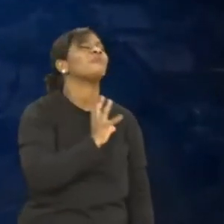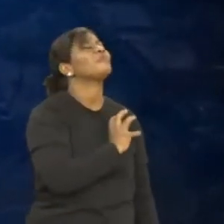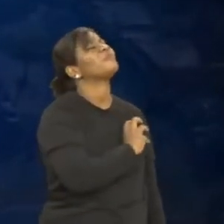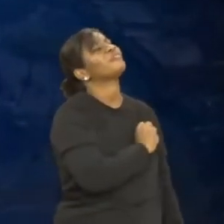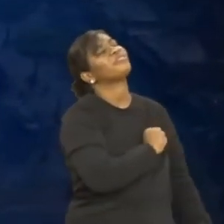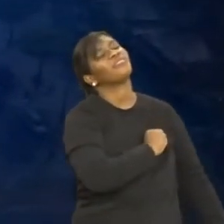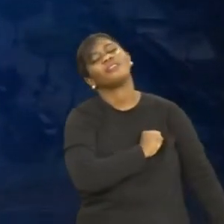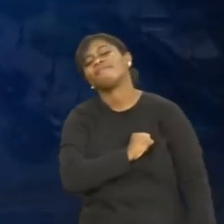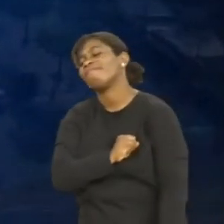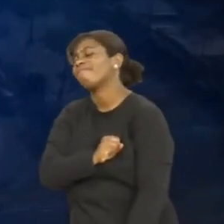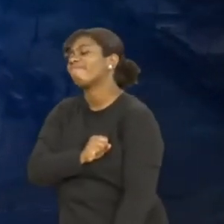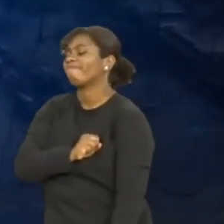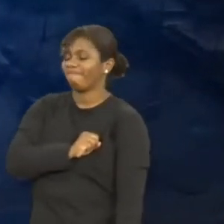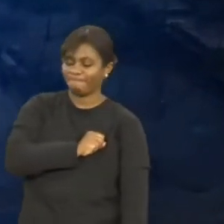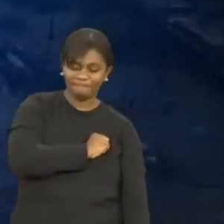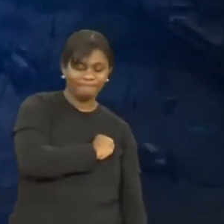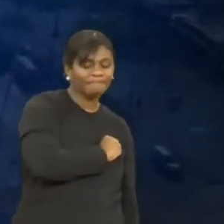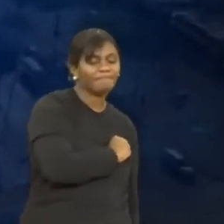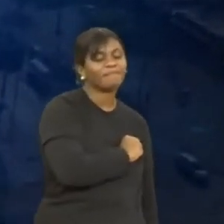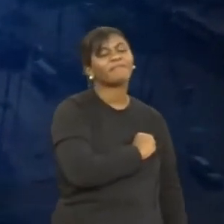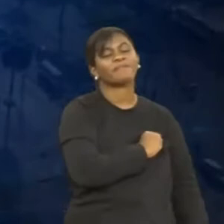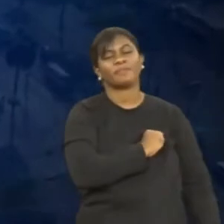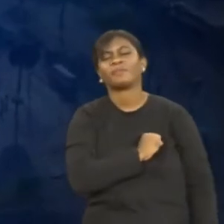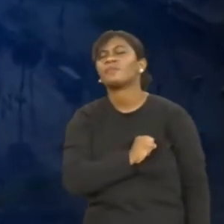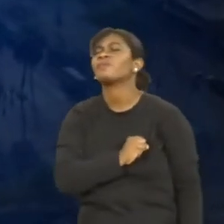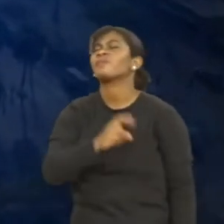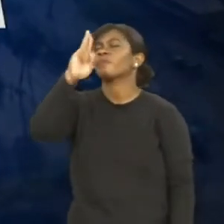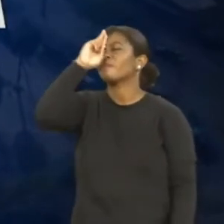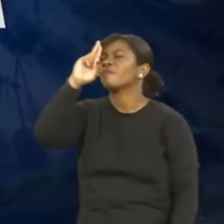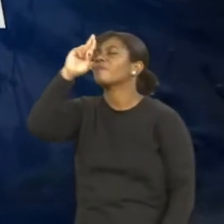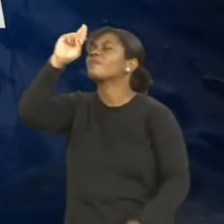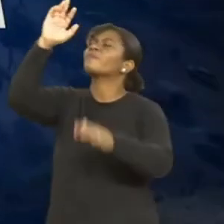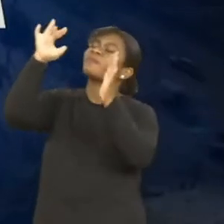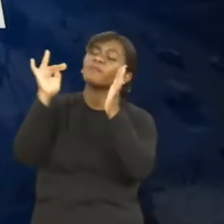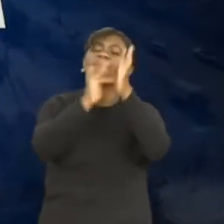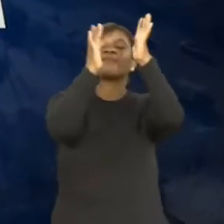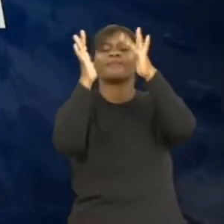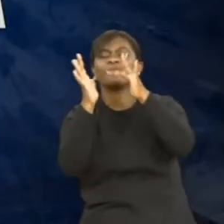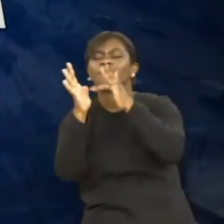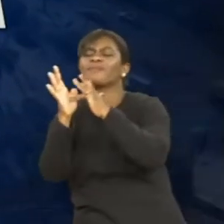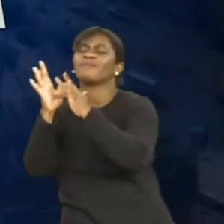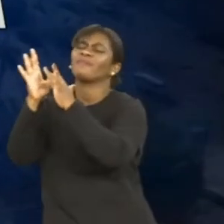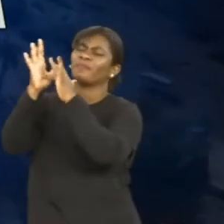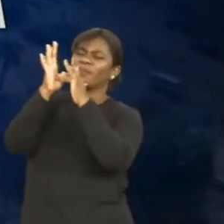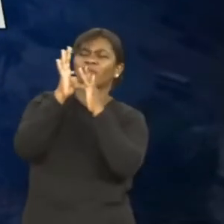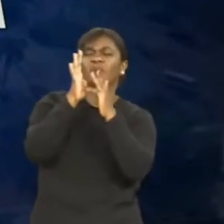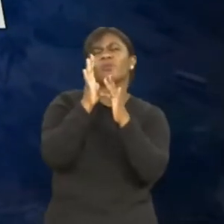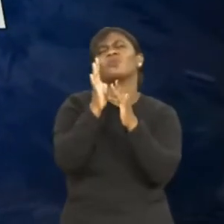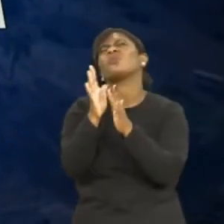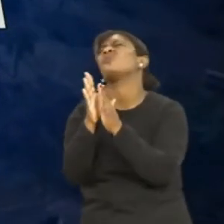teu amor. Teu amor. Pede a Ele, Senhor Jesus. Senhor Jesus.